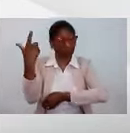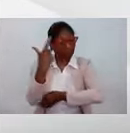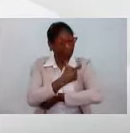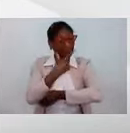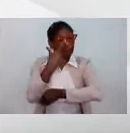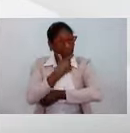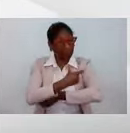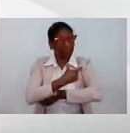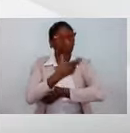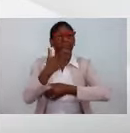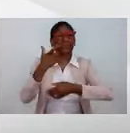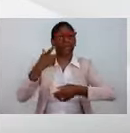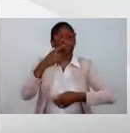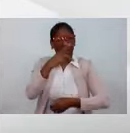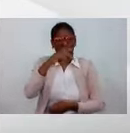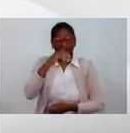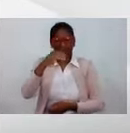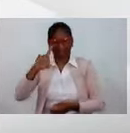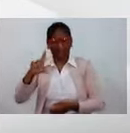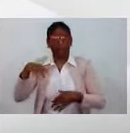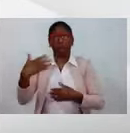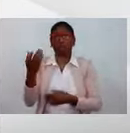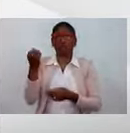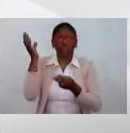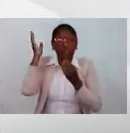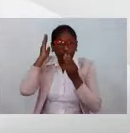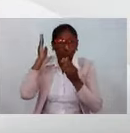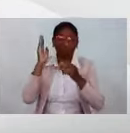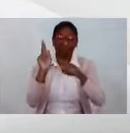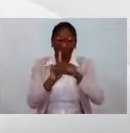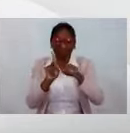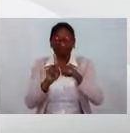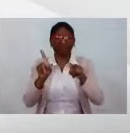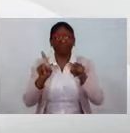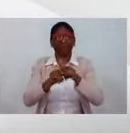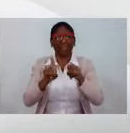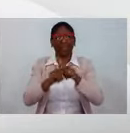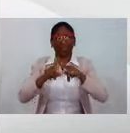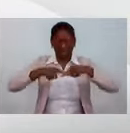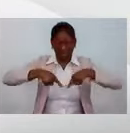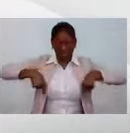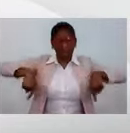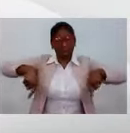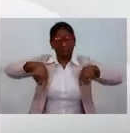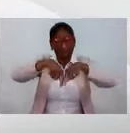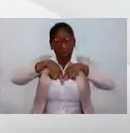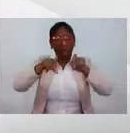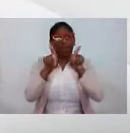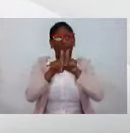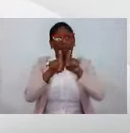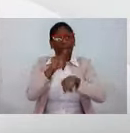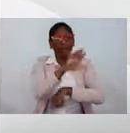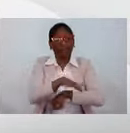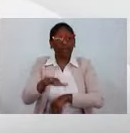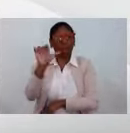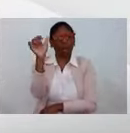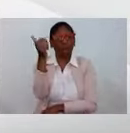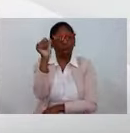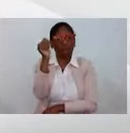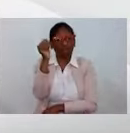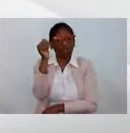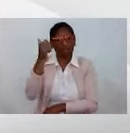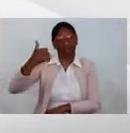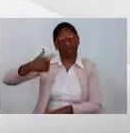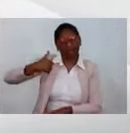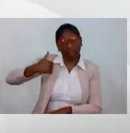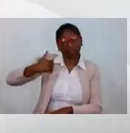têm comorbidades, público indígena e também população quilombola, e, além disso, as crianças com 11 anos, e depois